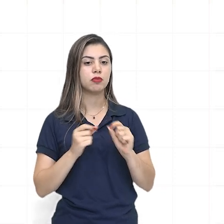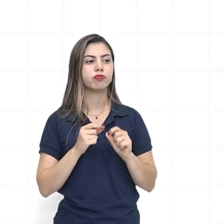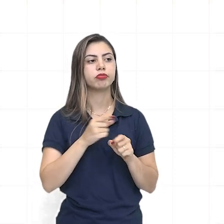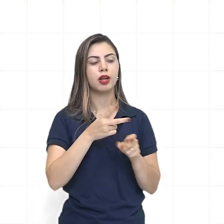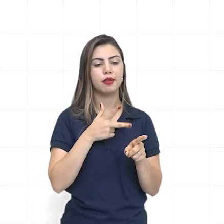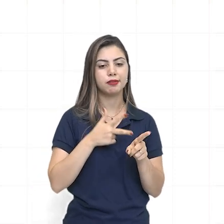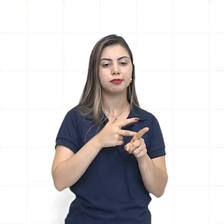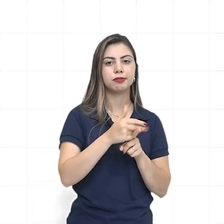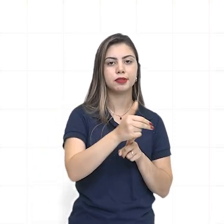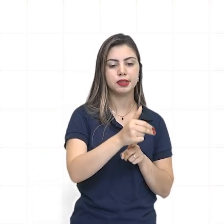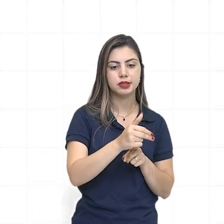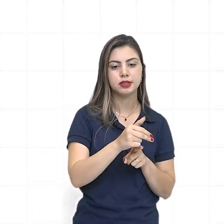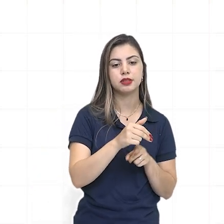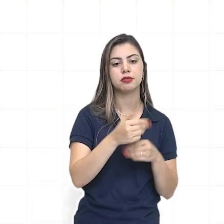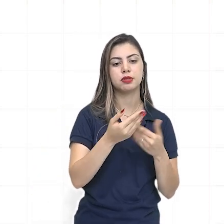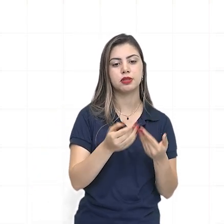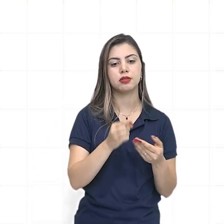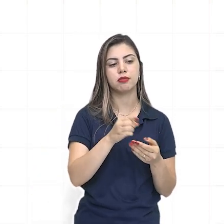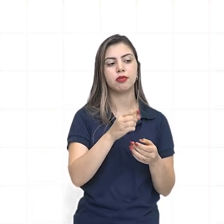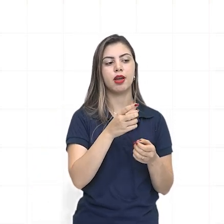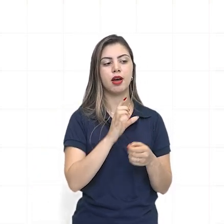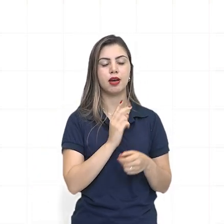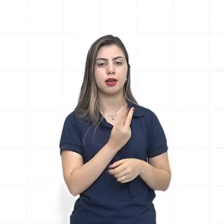libertação dos hebreus.